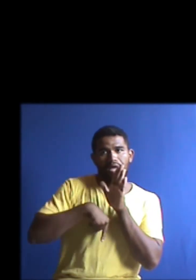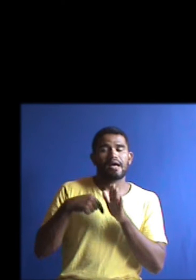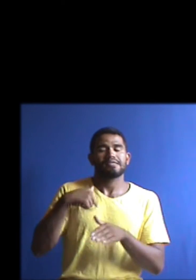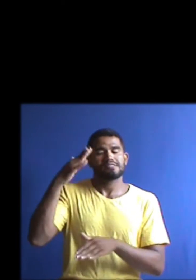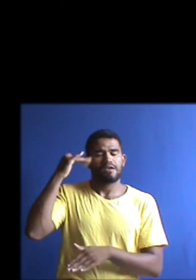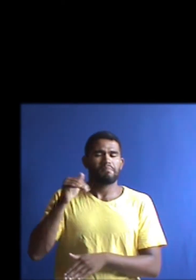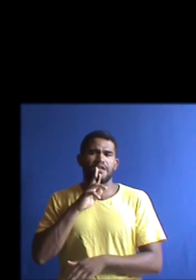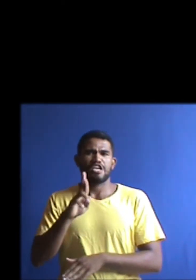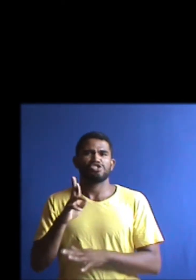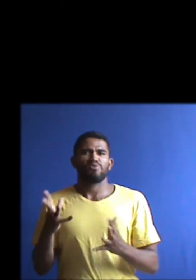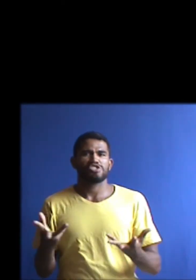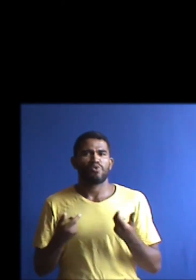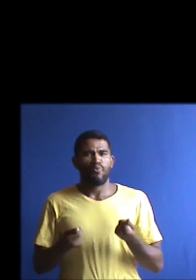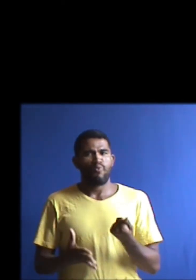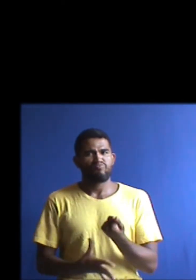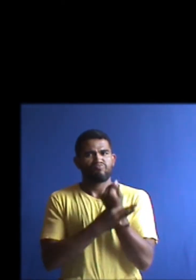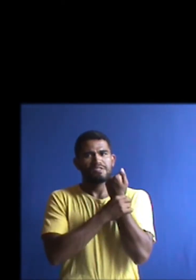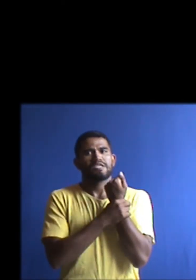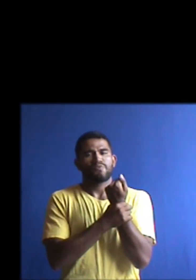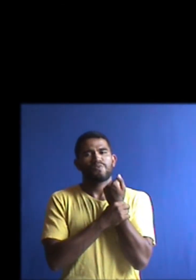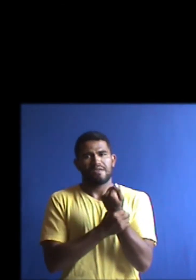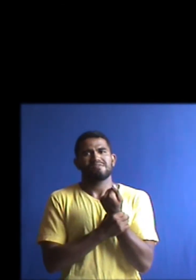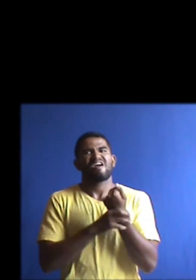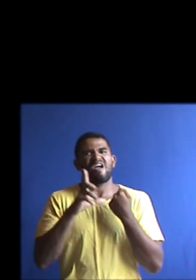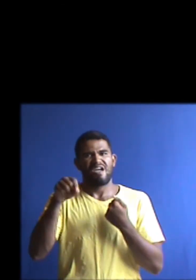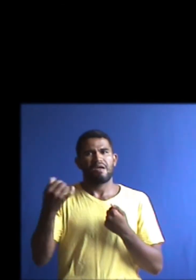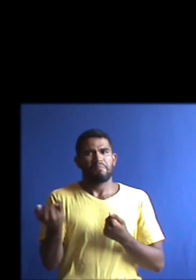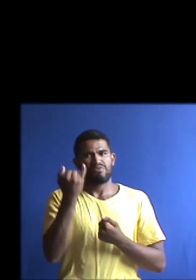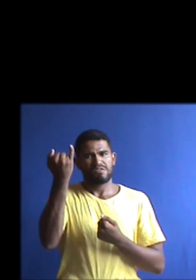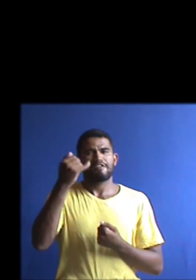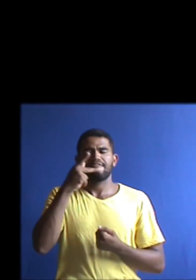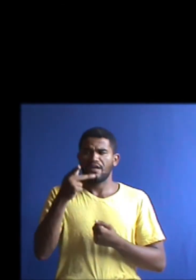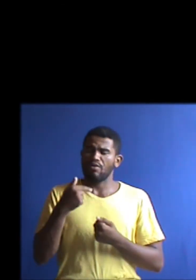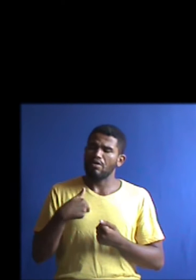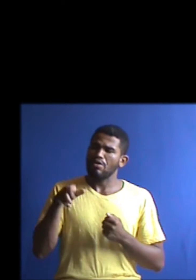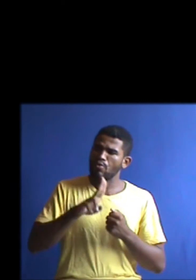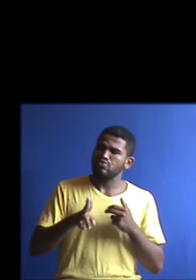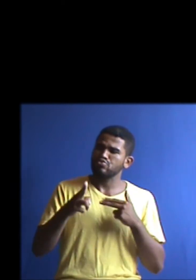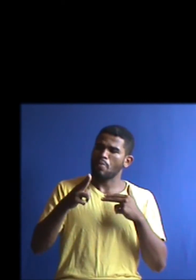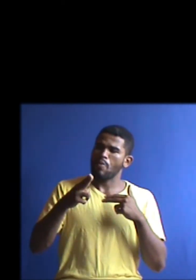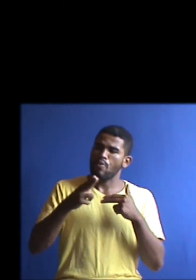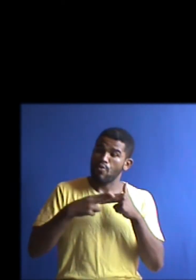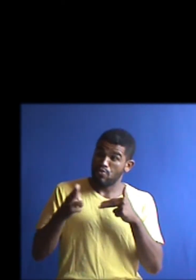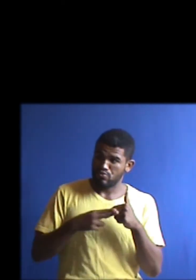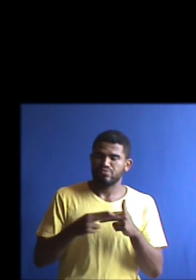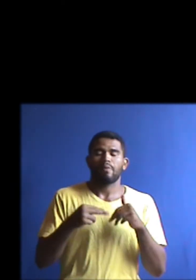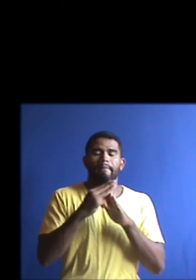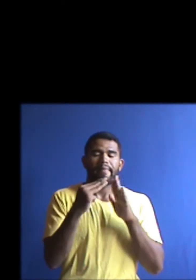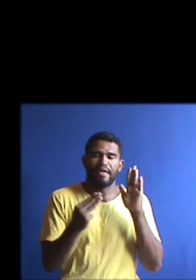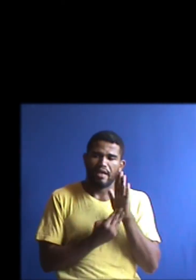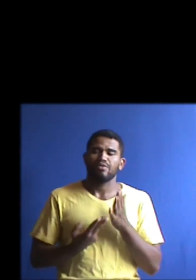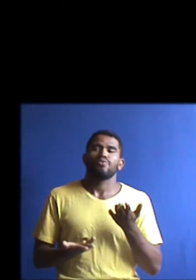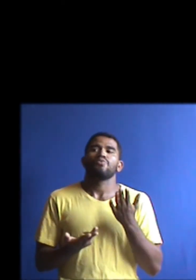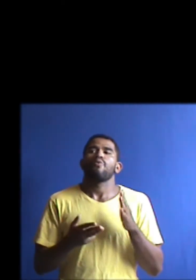o trabalho que você desenvolve, você poder dizer com maestria, com domínio teórico, como é que está sendo seu